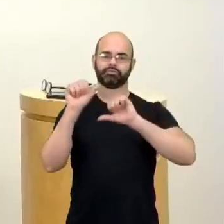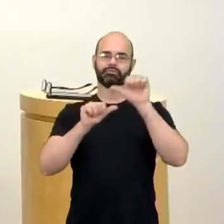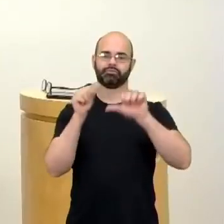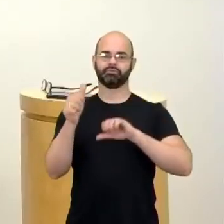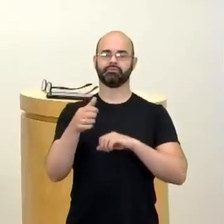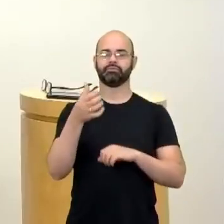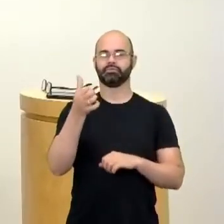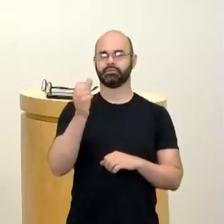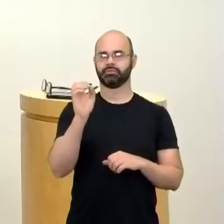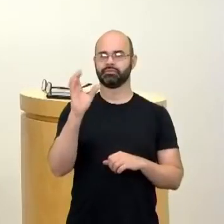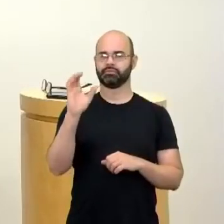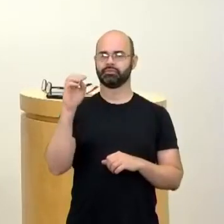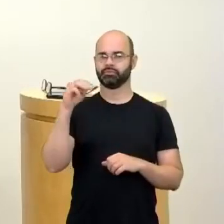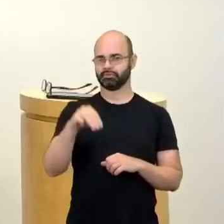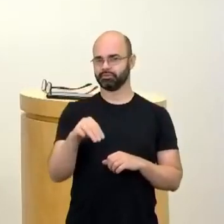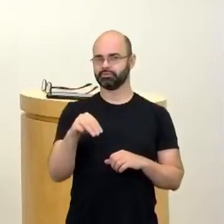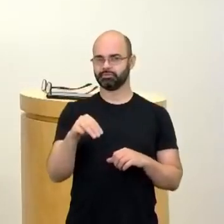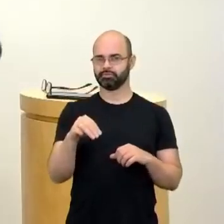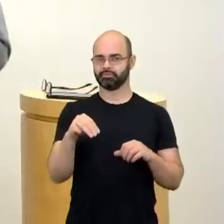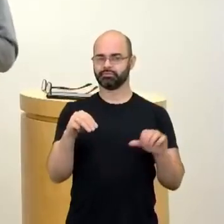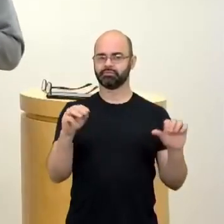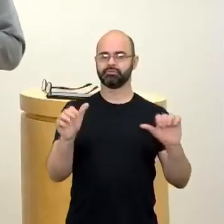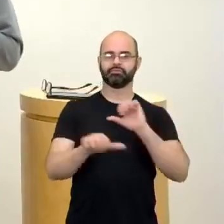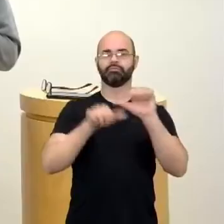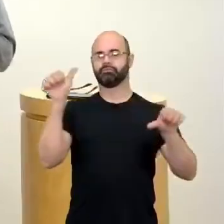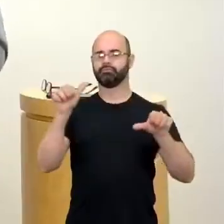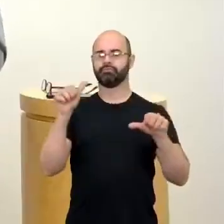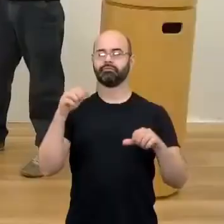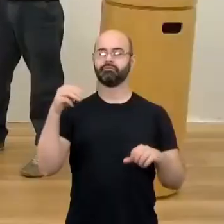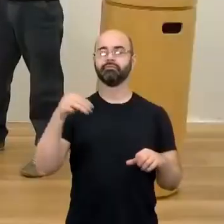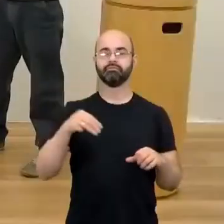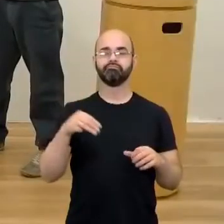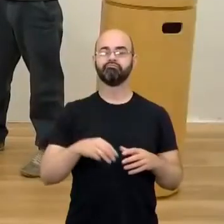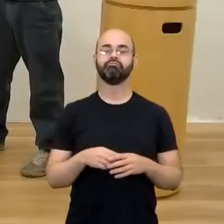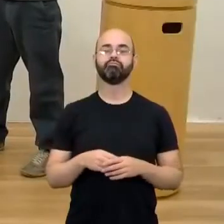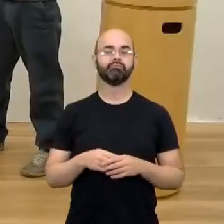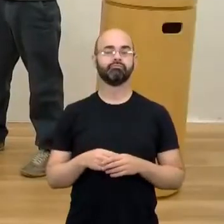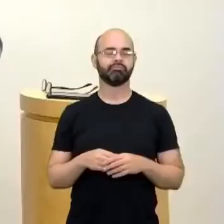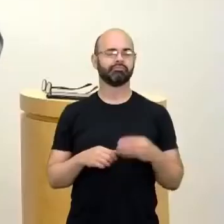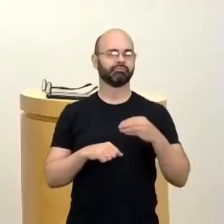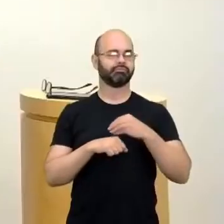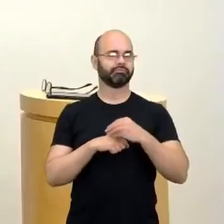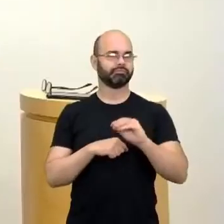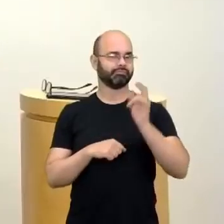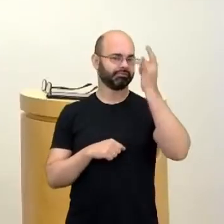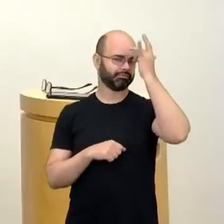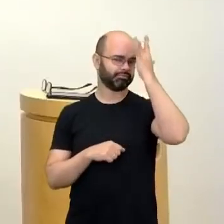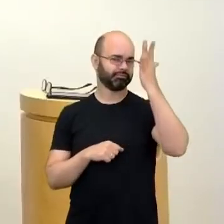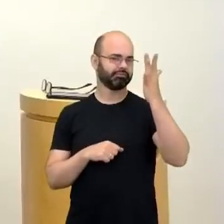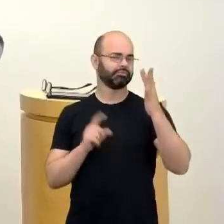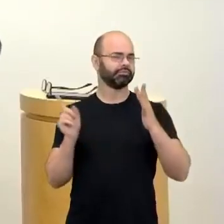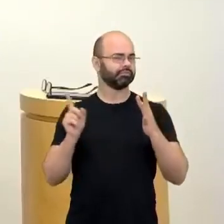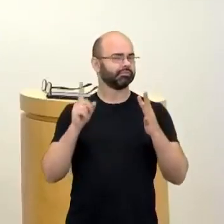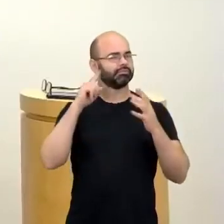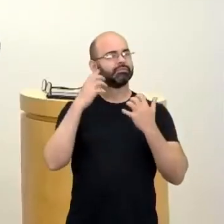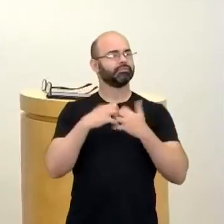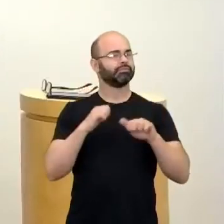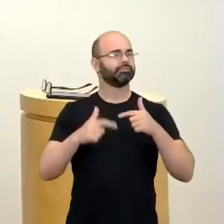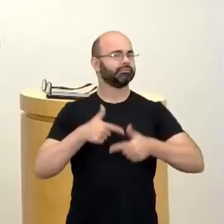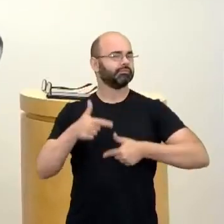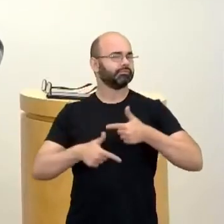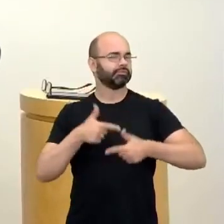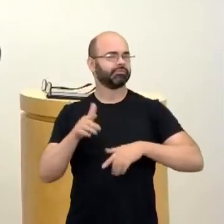60 centímetros lá do piso cerâmico em metros. Então, seria um facilitador. É um exercício um pouquinho